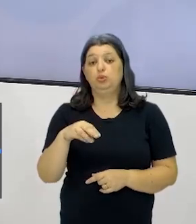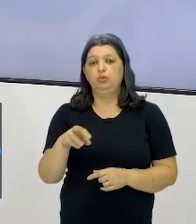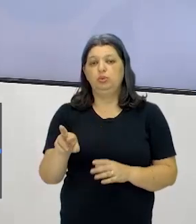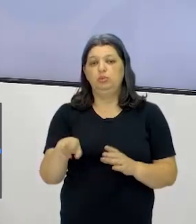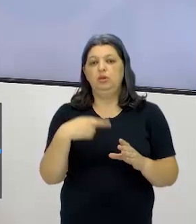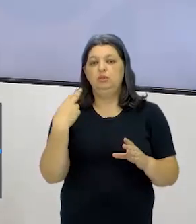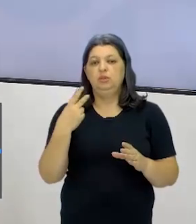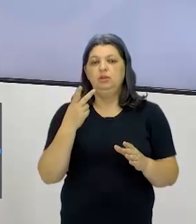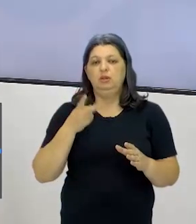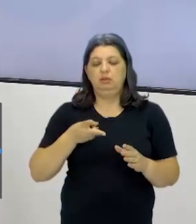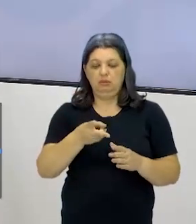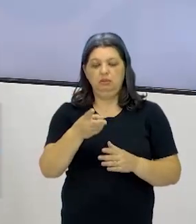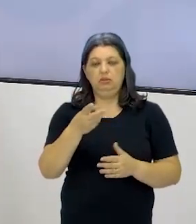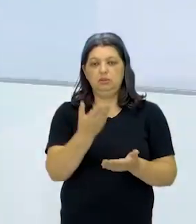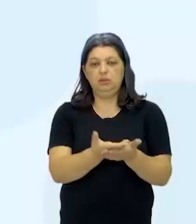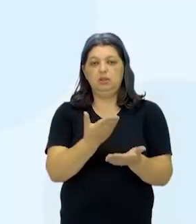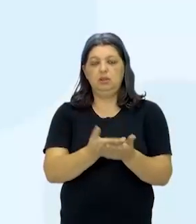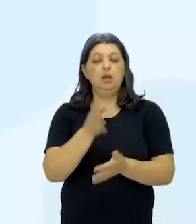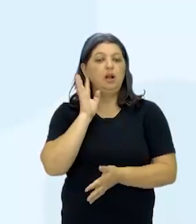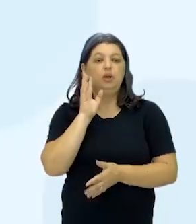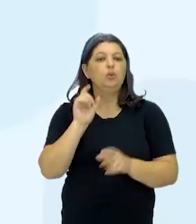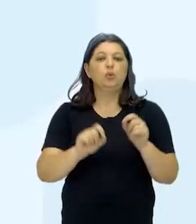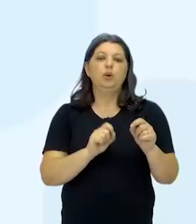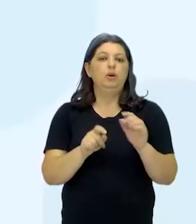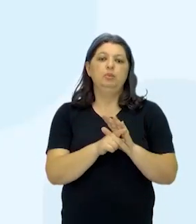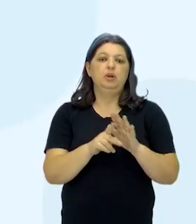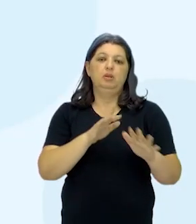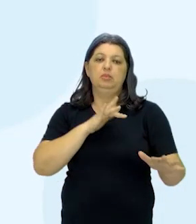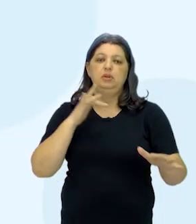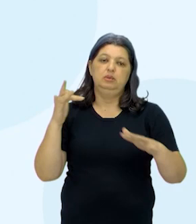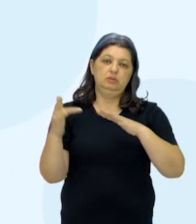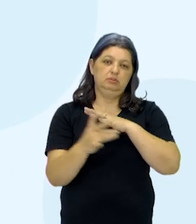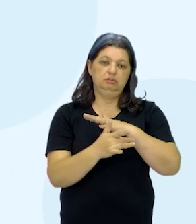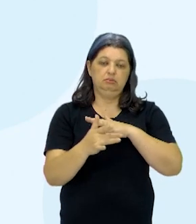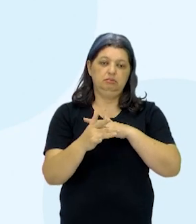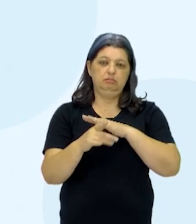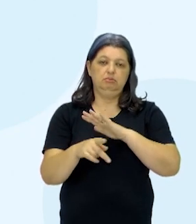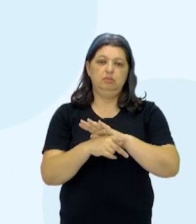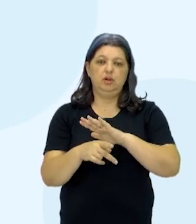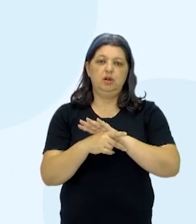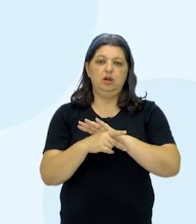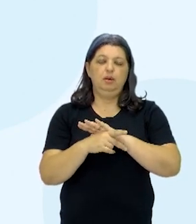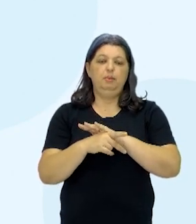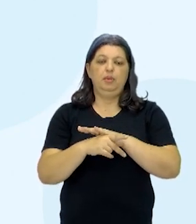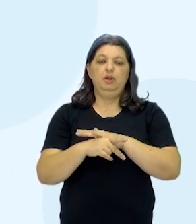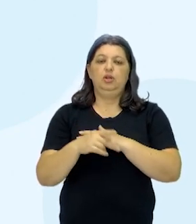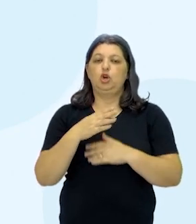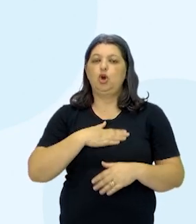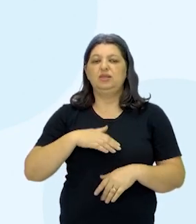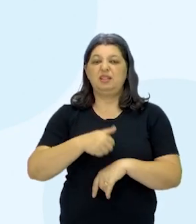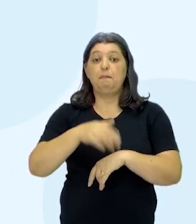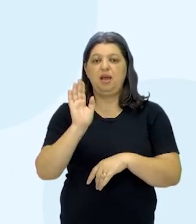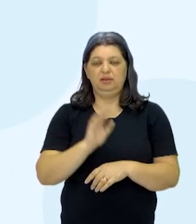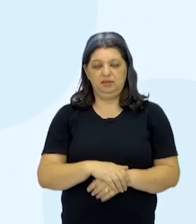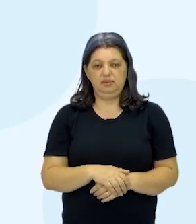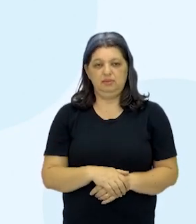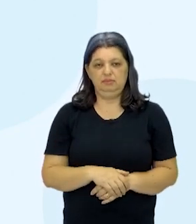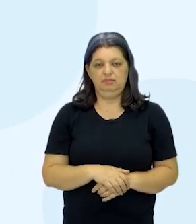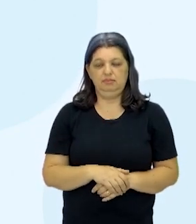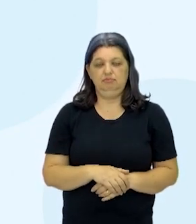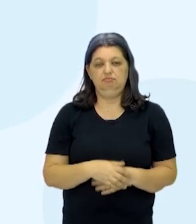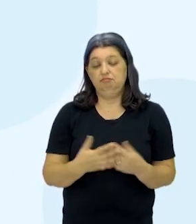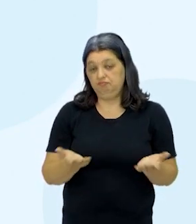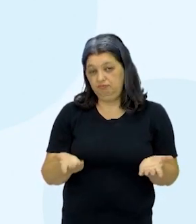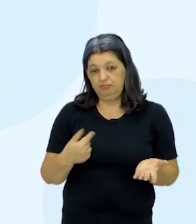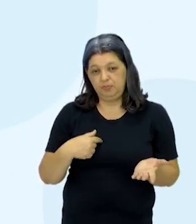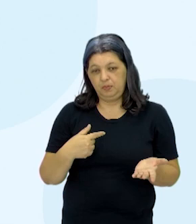sequência para essa aula, para ficar bem legal. Qual é a sua rede social favorita? Pode falar, a gente vai repetir esse nome aqui, eu não sei.